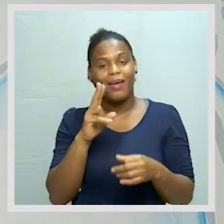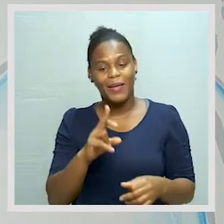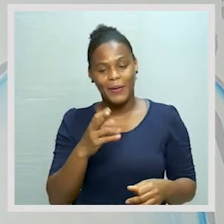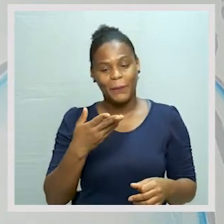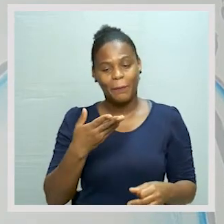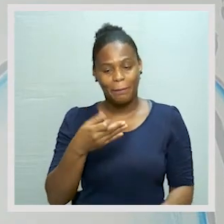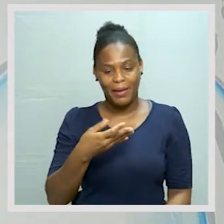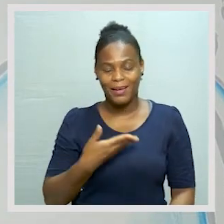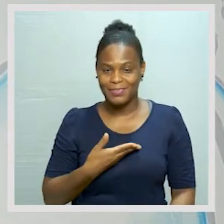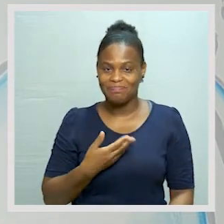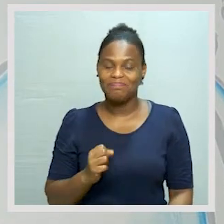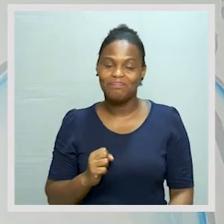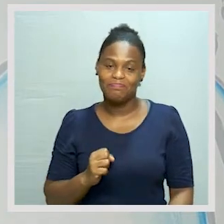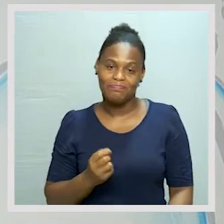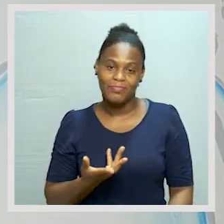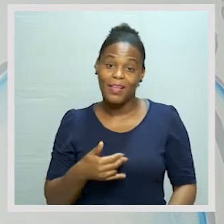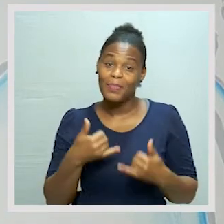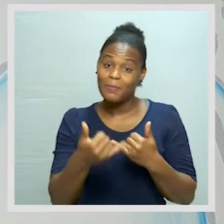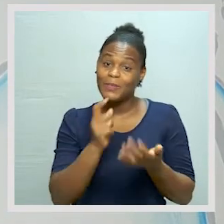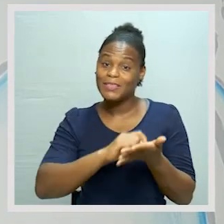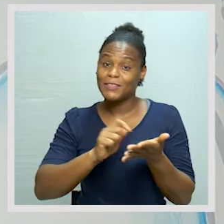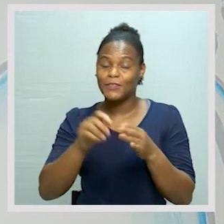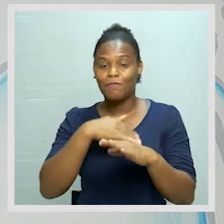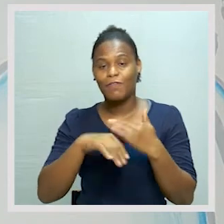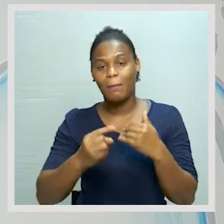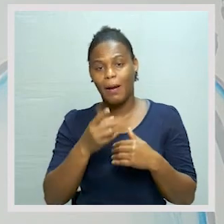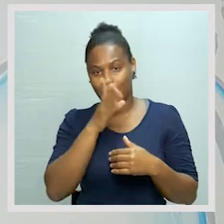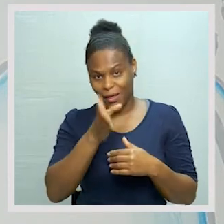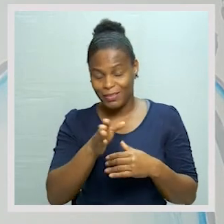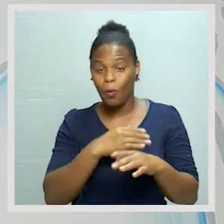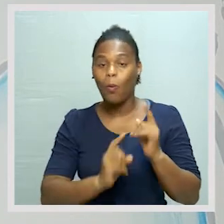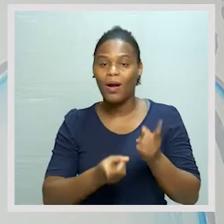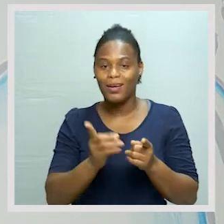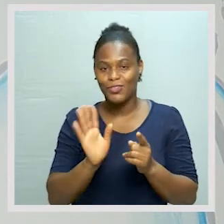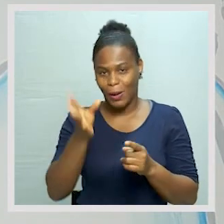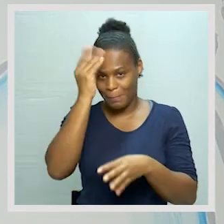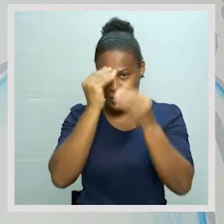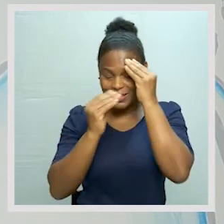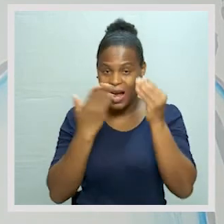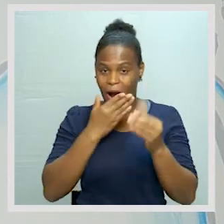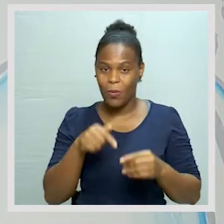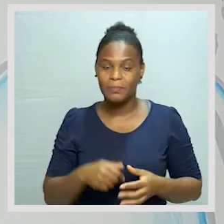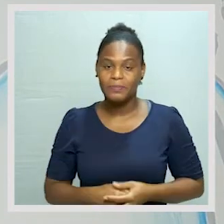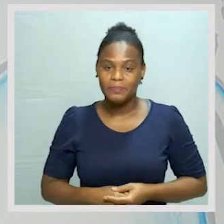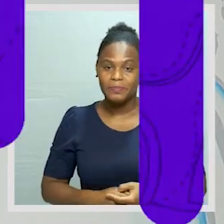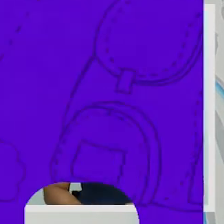disponível. Posto isto, vamos fazer um pequeno exercício que é para aplicar aquilo que nós aprendemos nesta